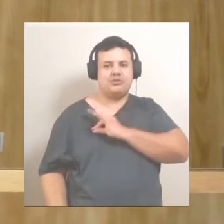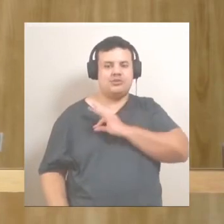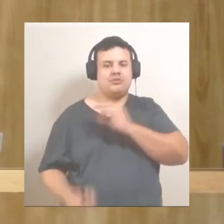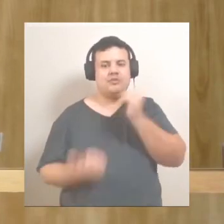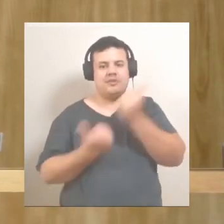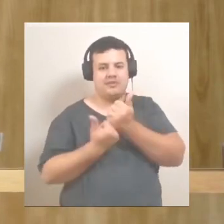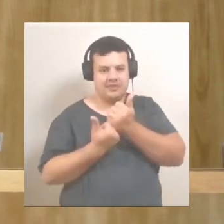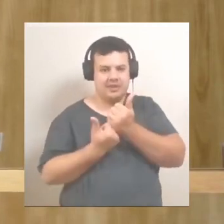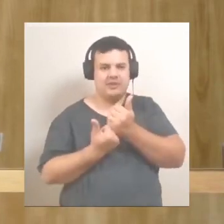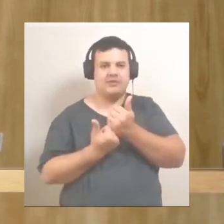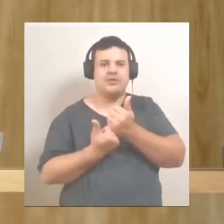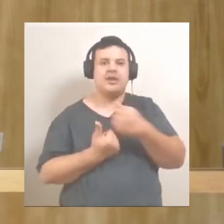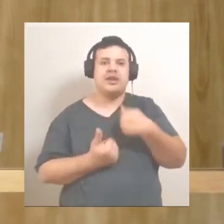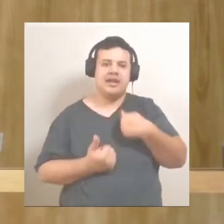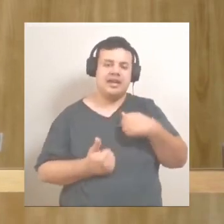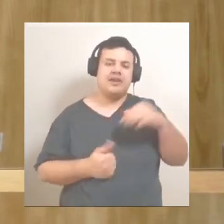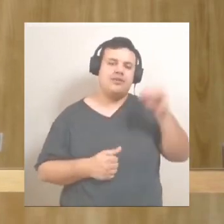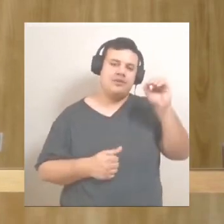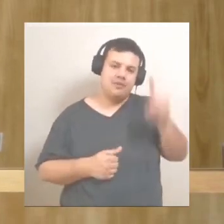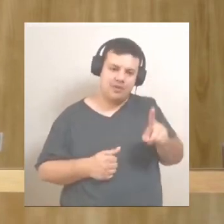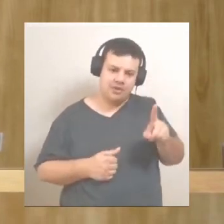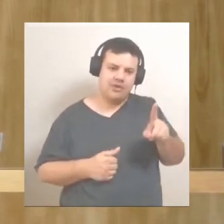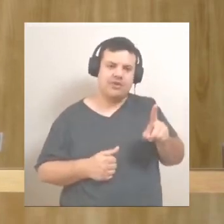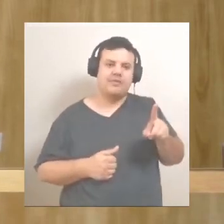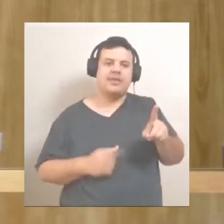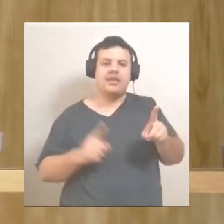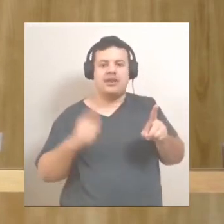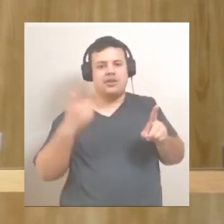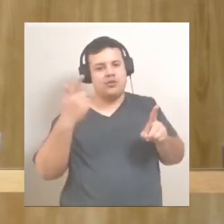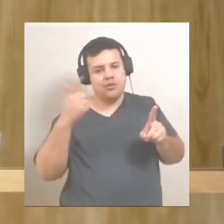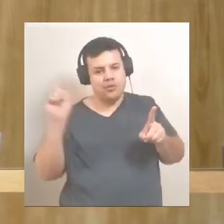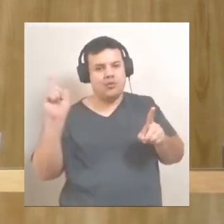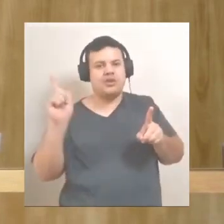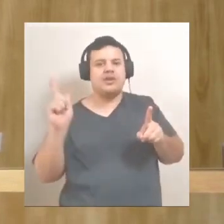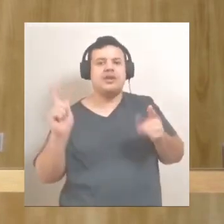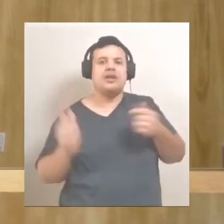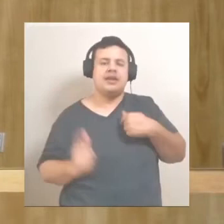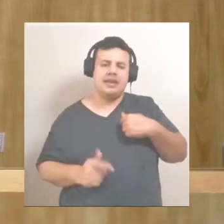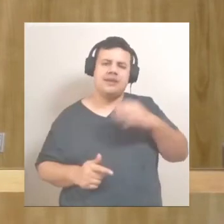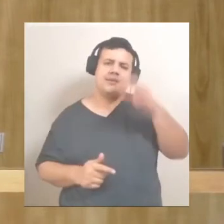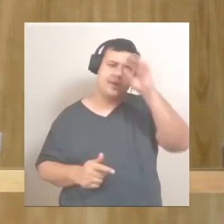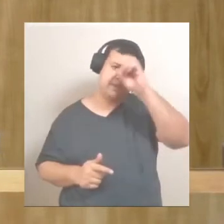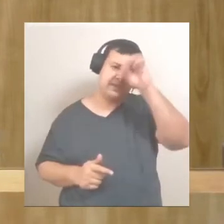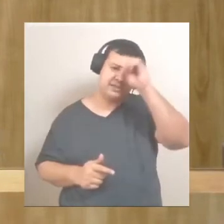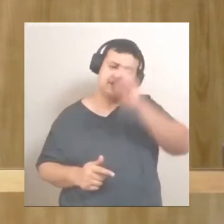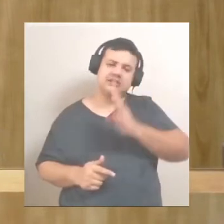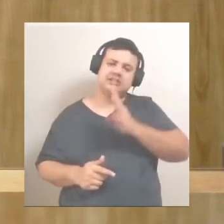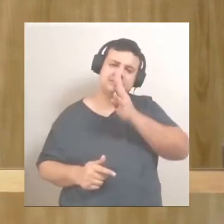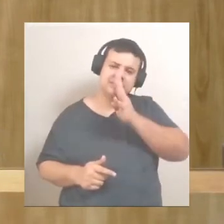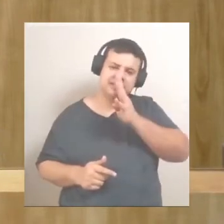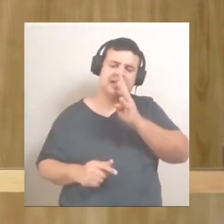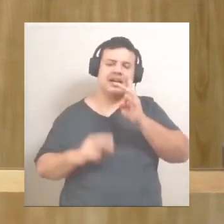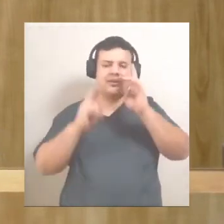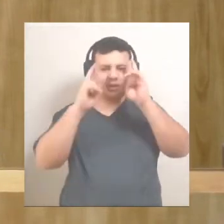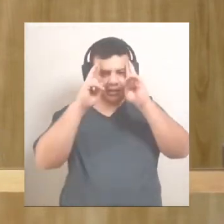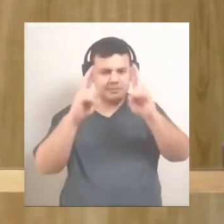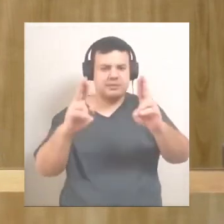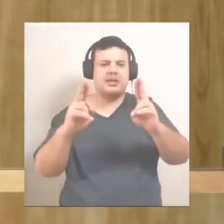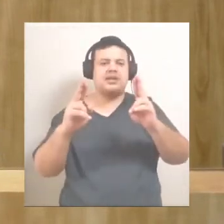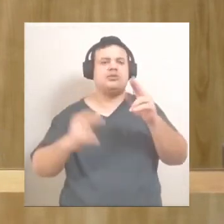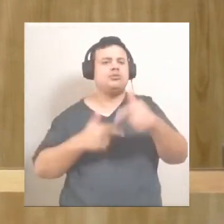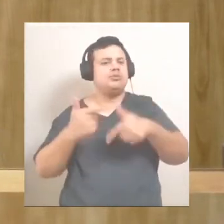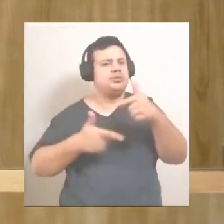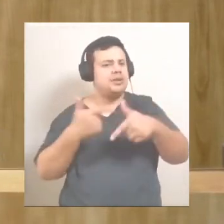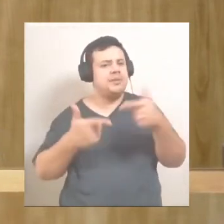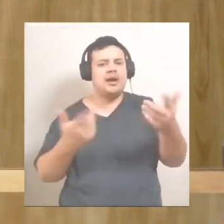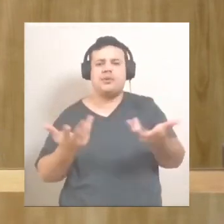subprefeitura e eu na freguesia Brasilândia, mas uma pessoa que aprendi a admirar, respeitar, faz um trabalho incrível, trouxe toda a